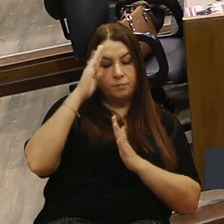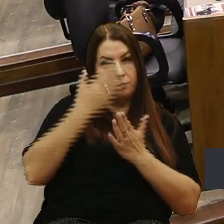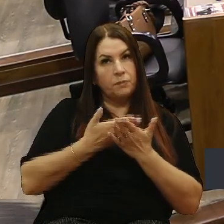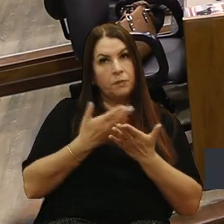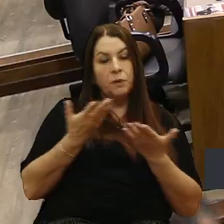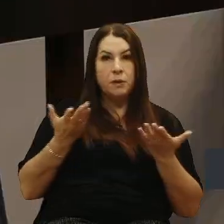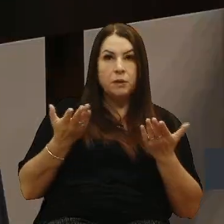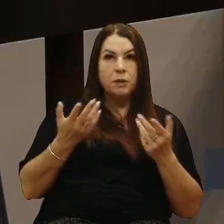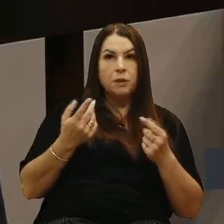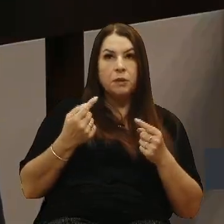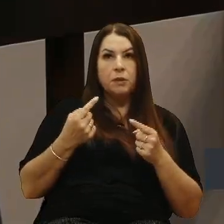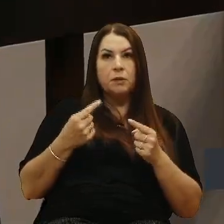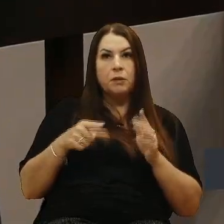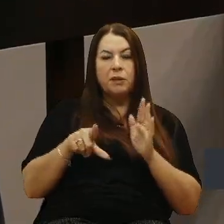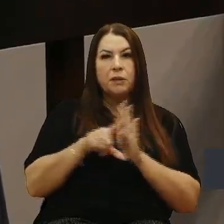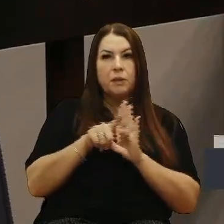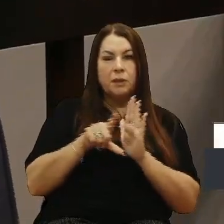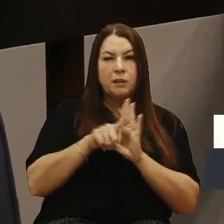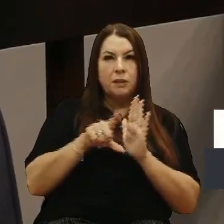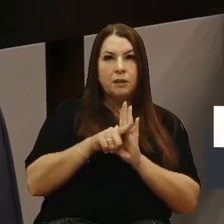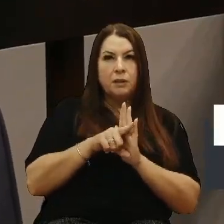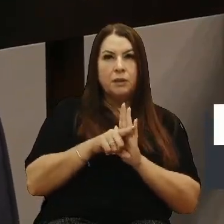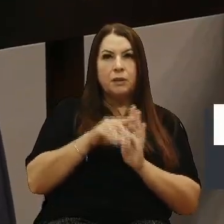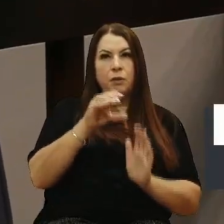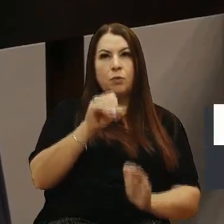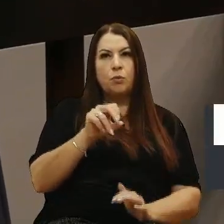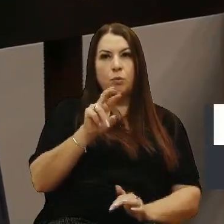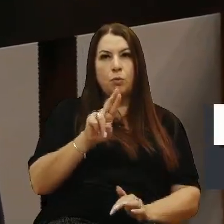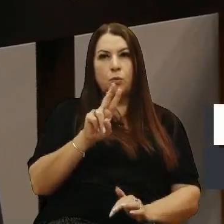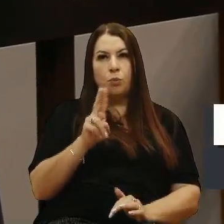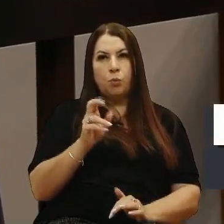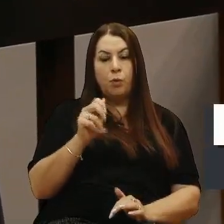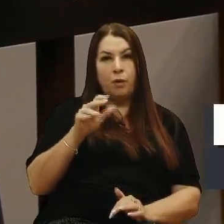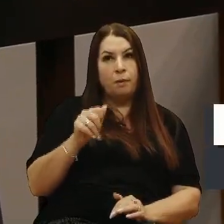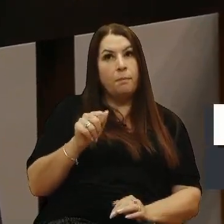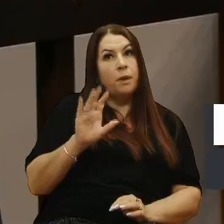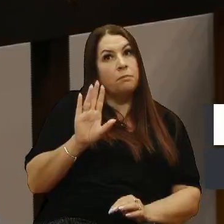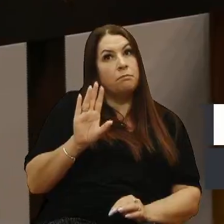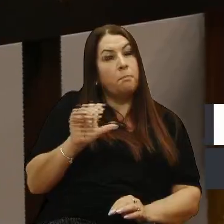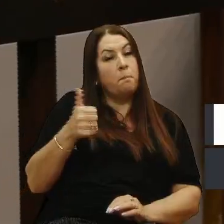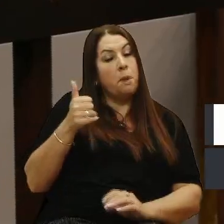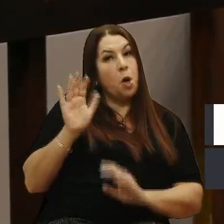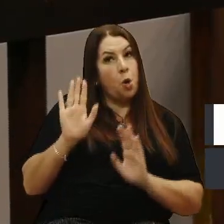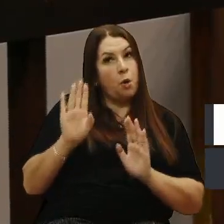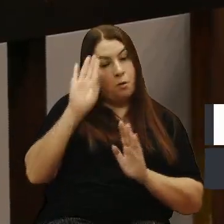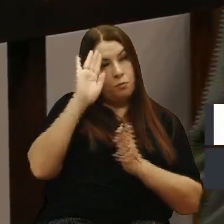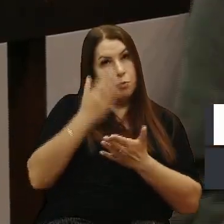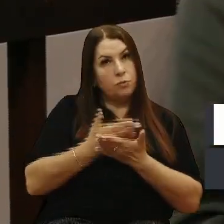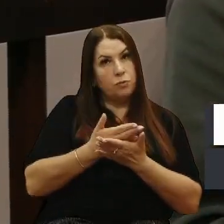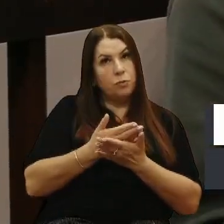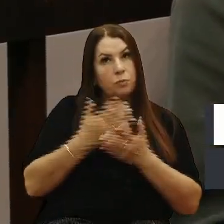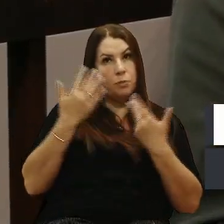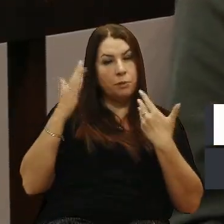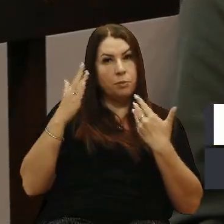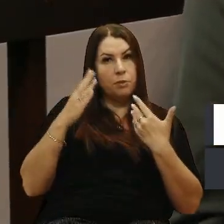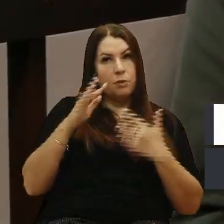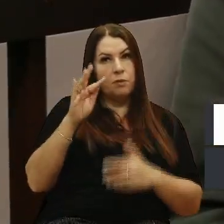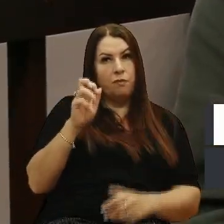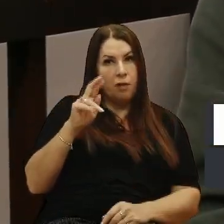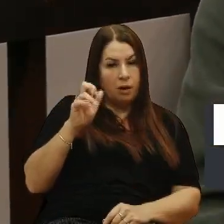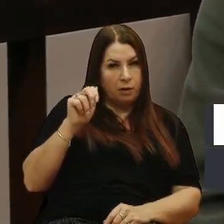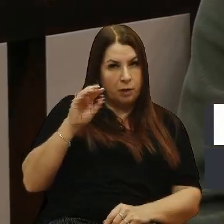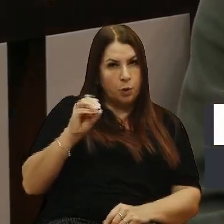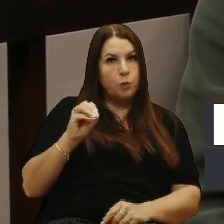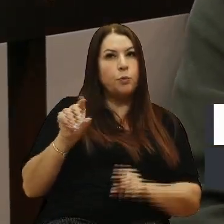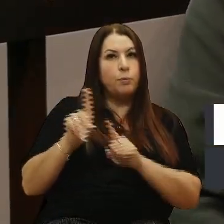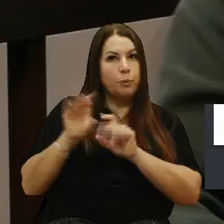espécie de lei anti-Oruan, mas melhor, né? Muito bem mais elaborado, eu acredito até, né? Parabenizar o Fernando aí pela